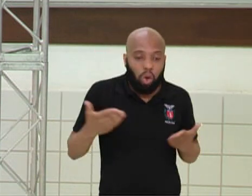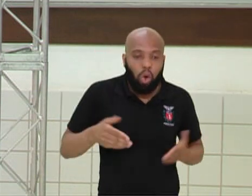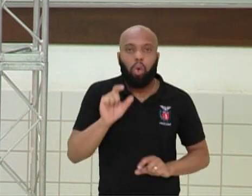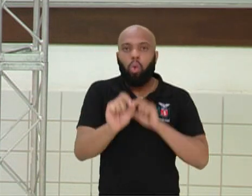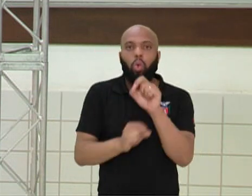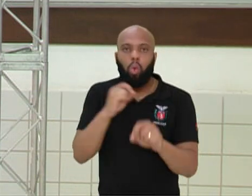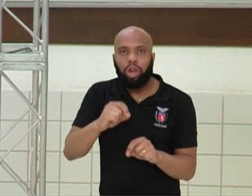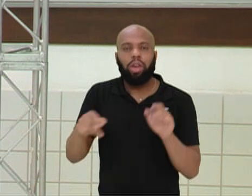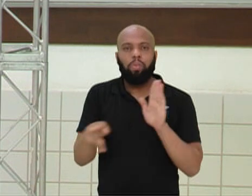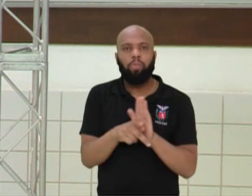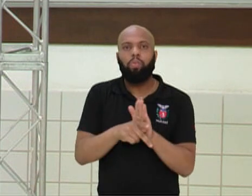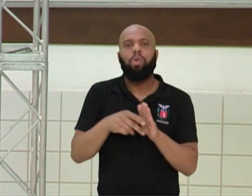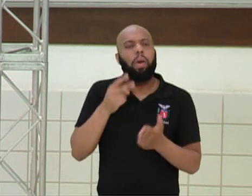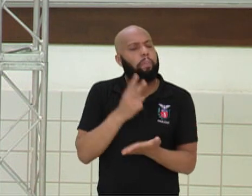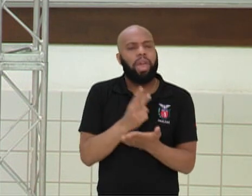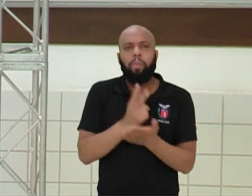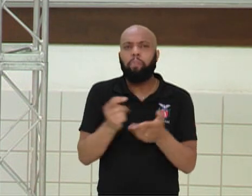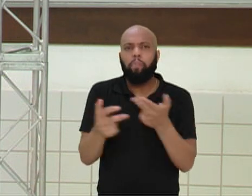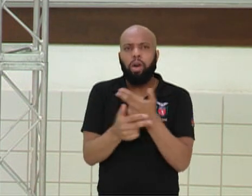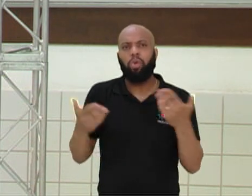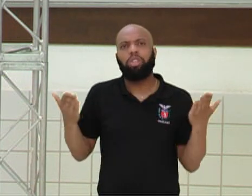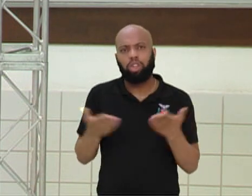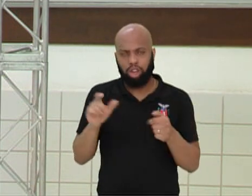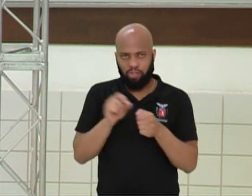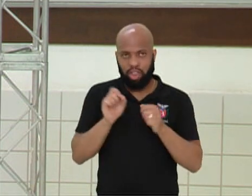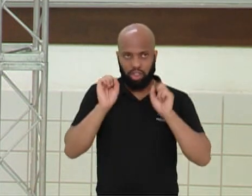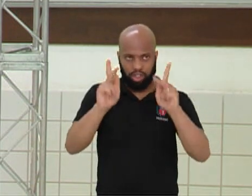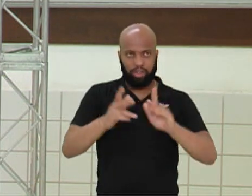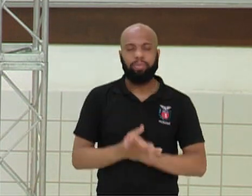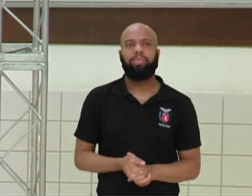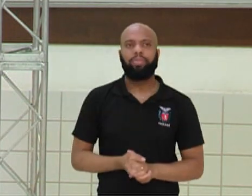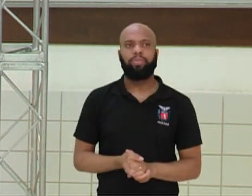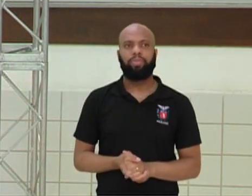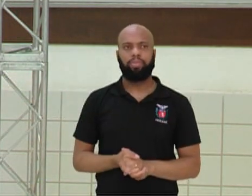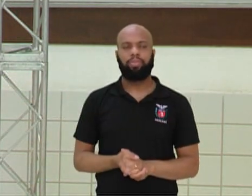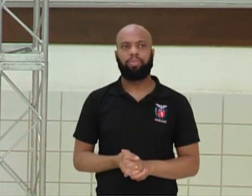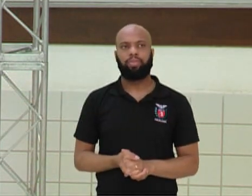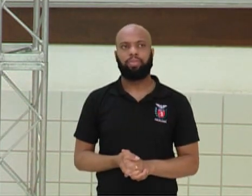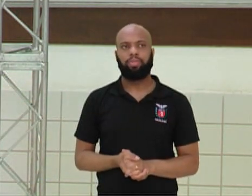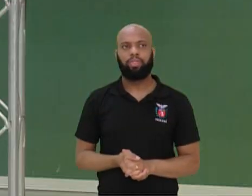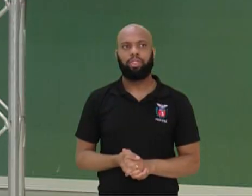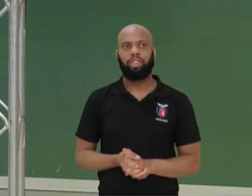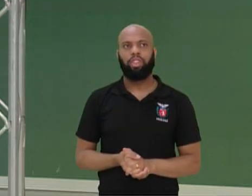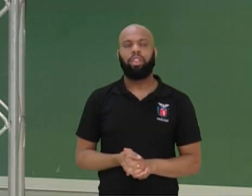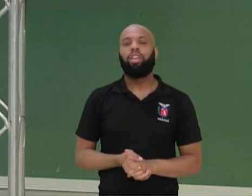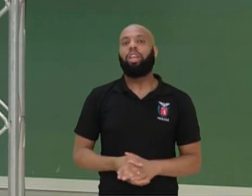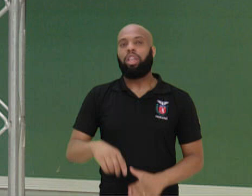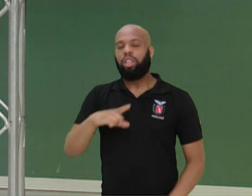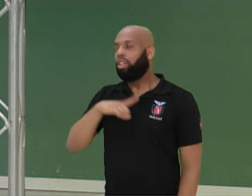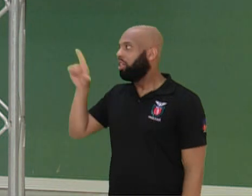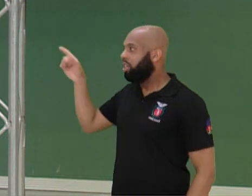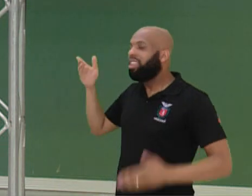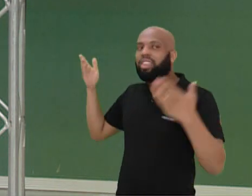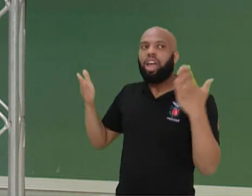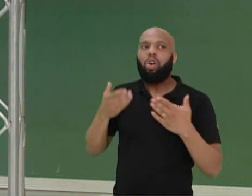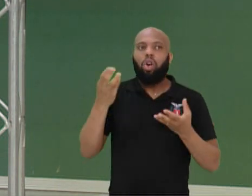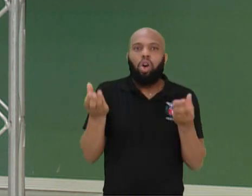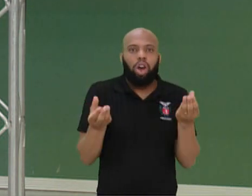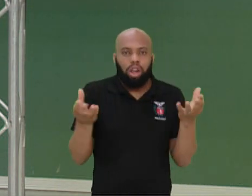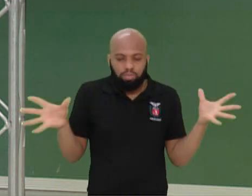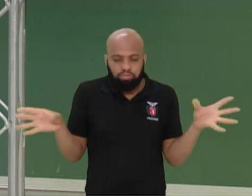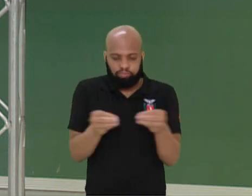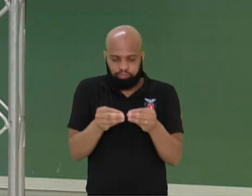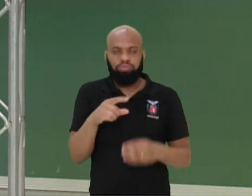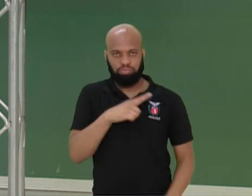aqui, que é praticamente a mesma coisa que a gente está fazendo, ok? Beleza? Aí eu tenho um quadro de resumo com vocês,